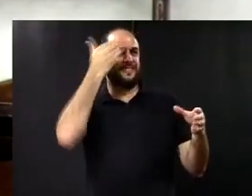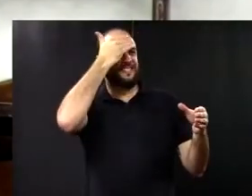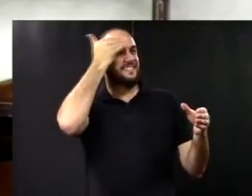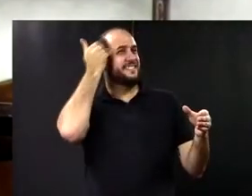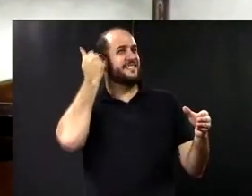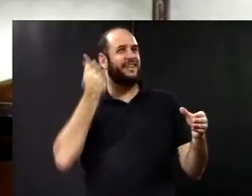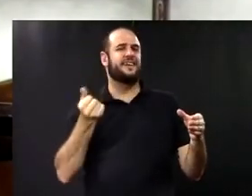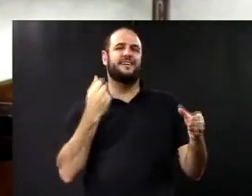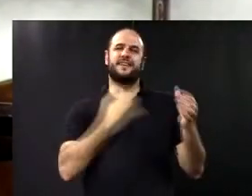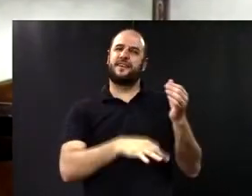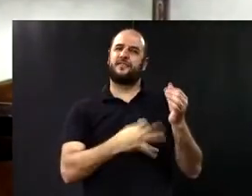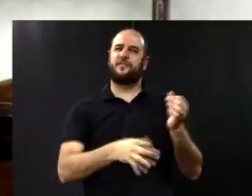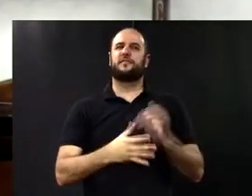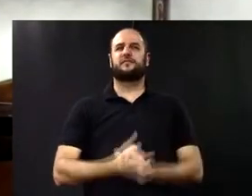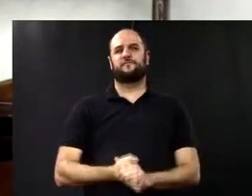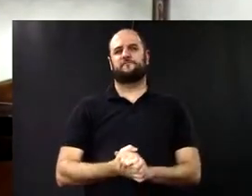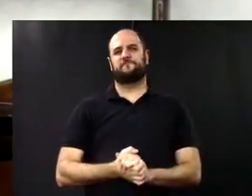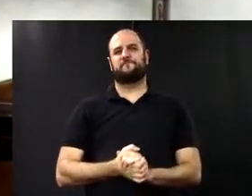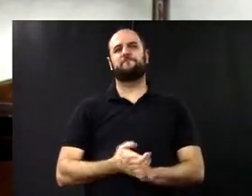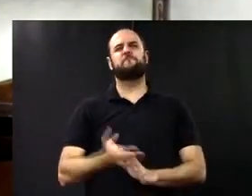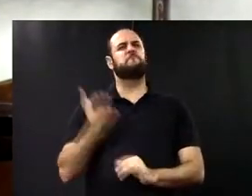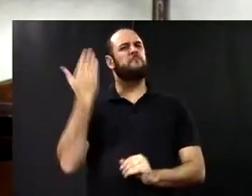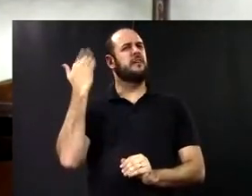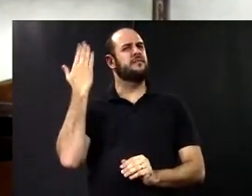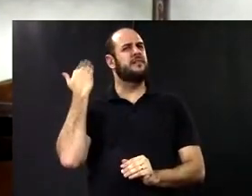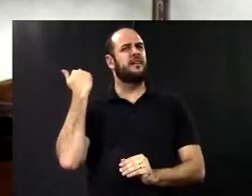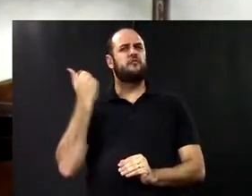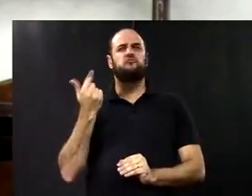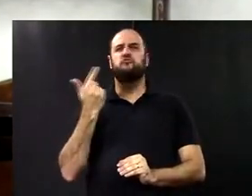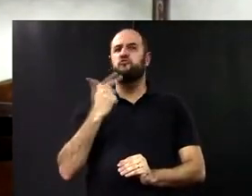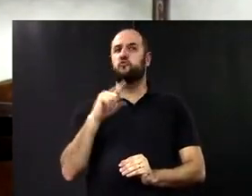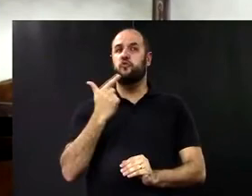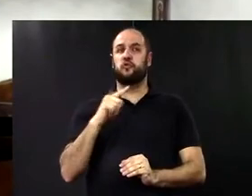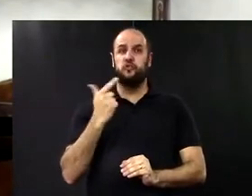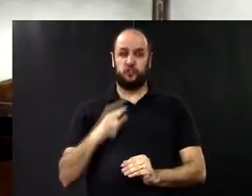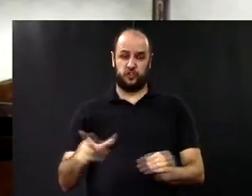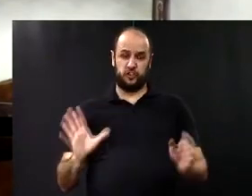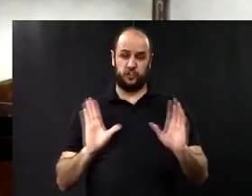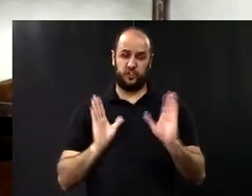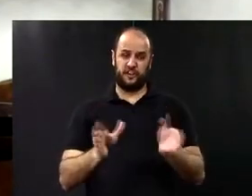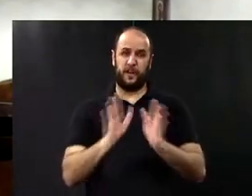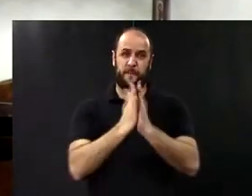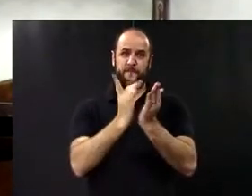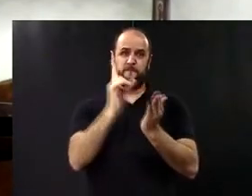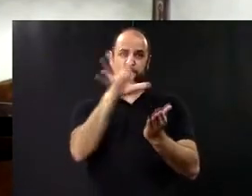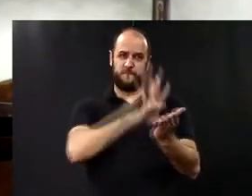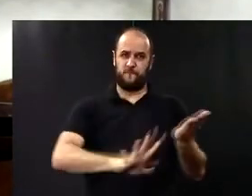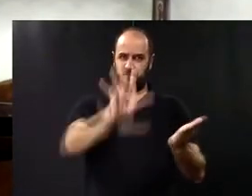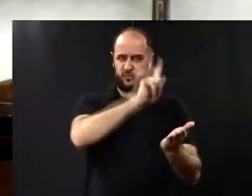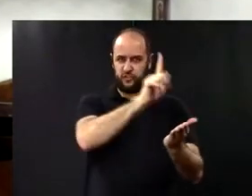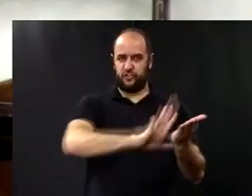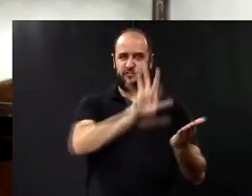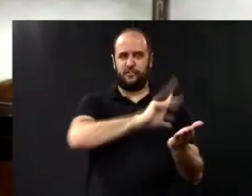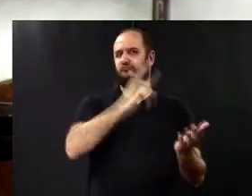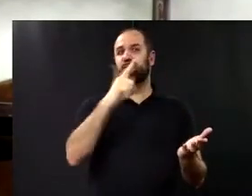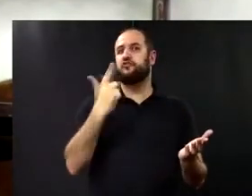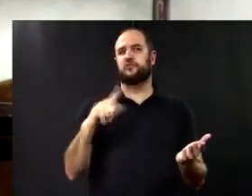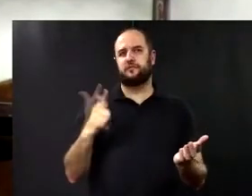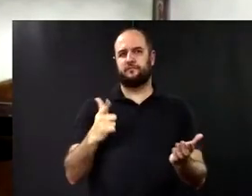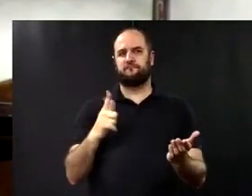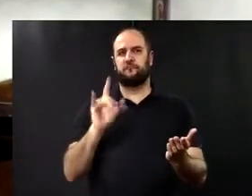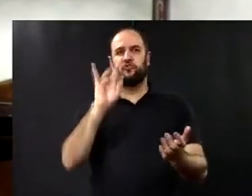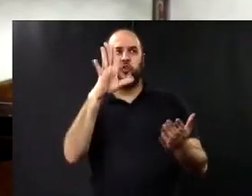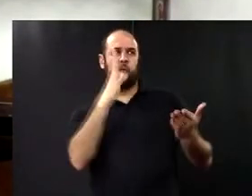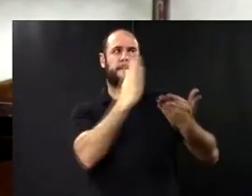aprendido. Lá naquele tempo, eles não tinham ainda o cânon fechado como nós temos aqui em nossa mão. Eles,